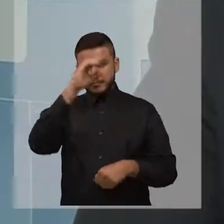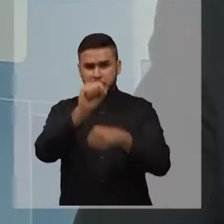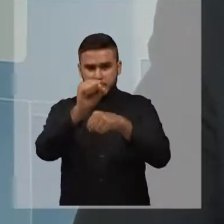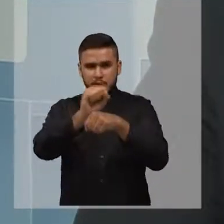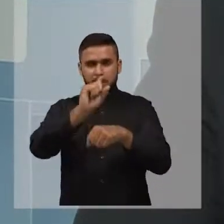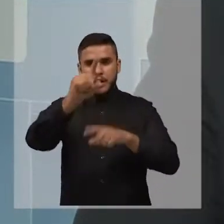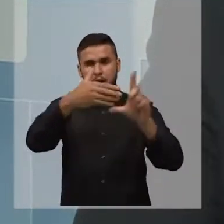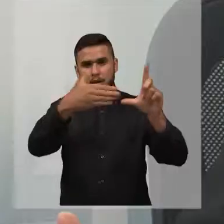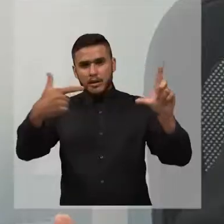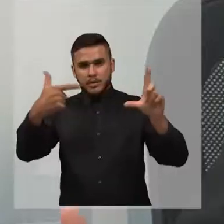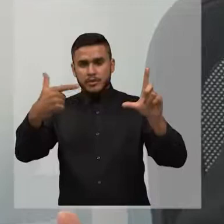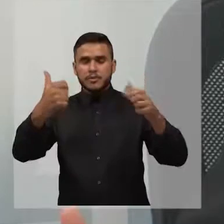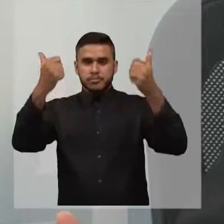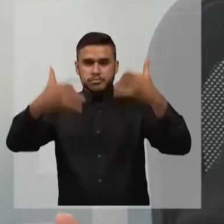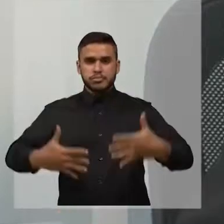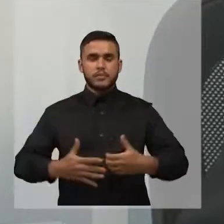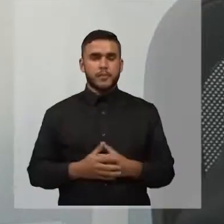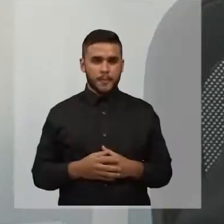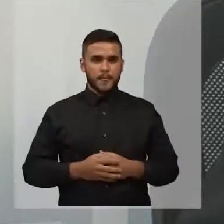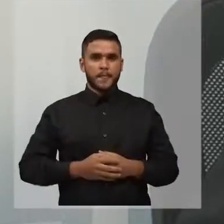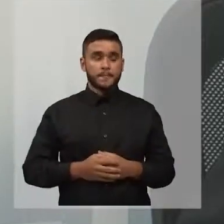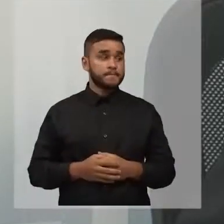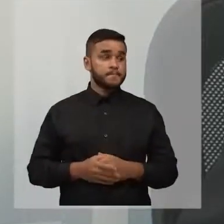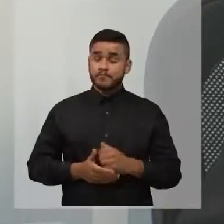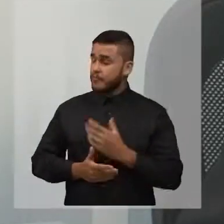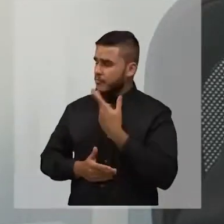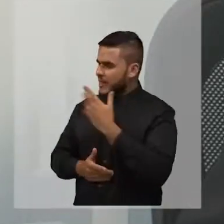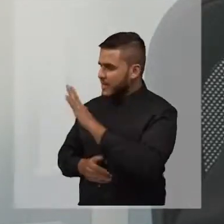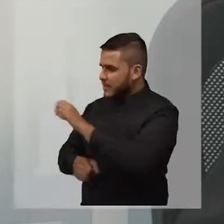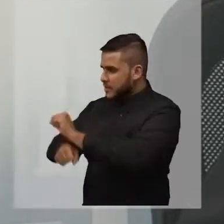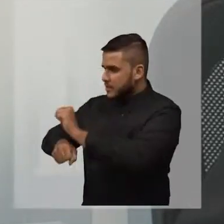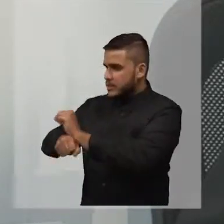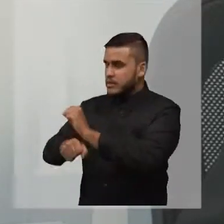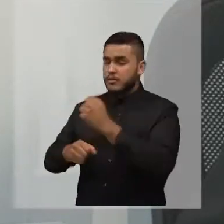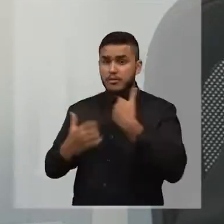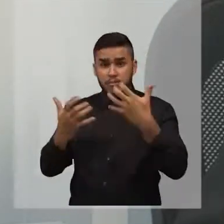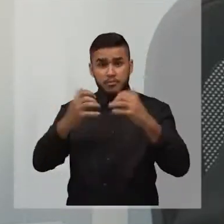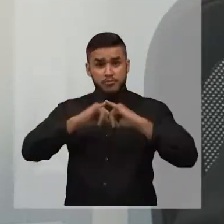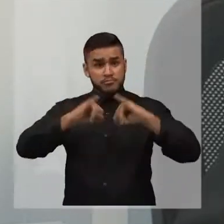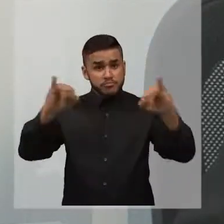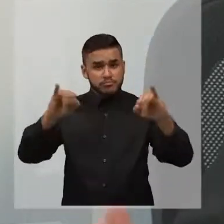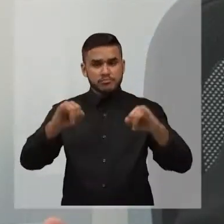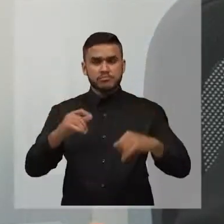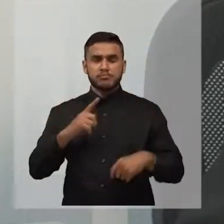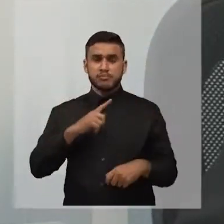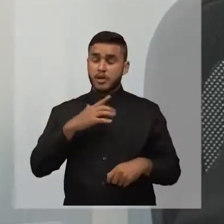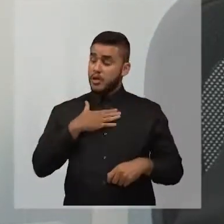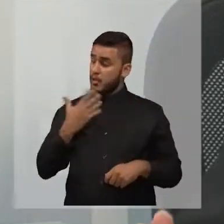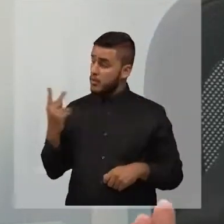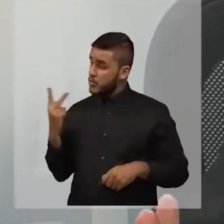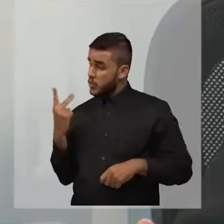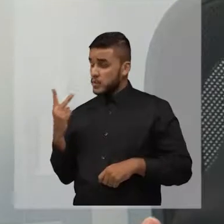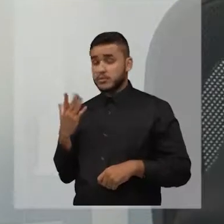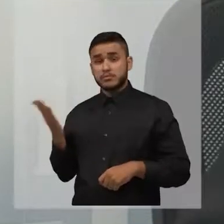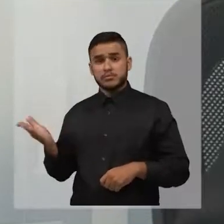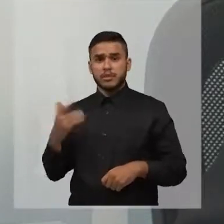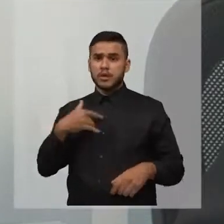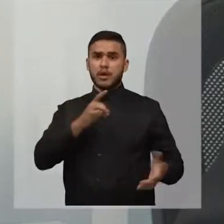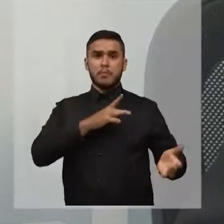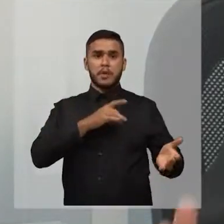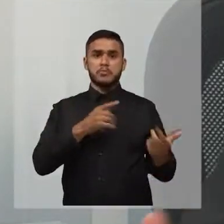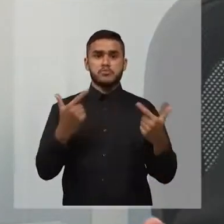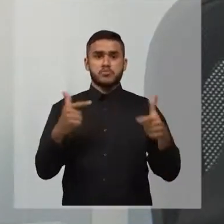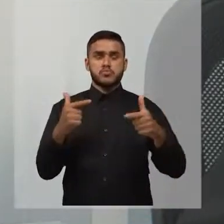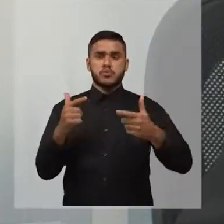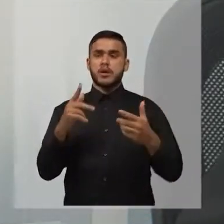eu vou para o rápido intervalo e volto. Mas antes de terminar, Carlos Frederico, eu só quero mandar aqui um recado. Como eu e o Carlos Frederico não tivemos medo do